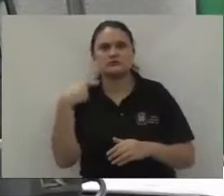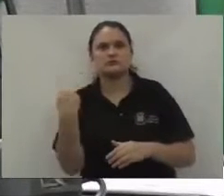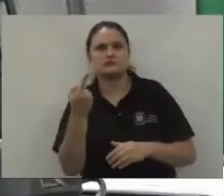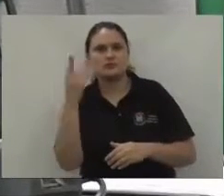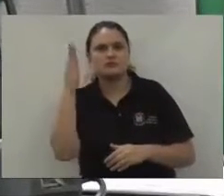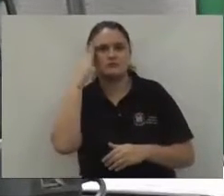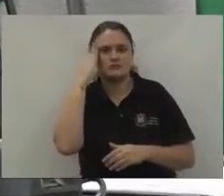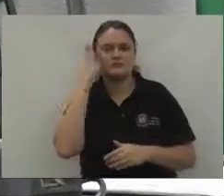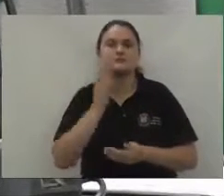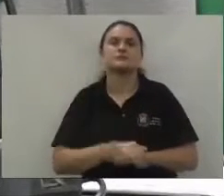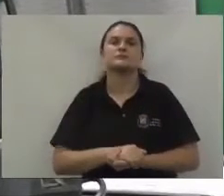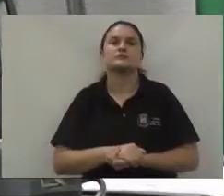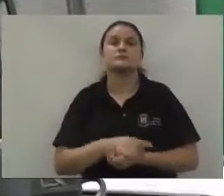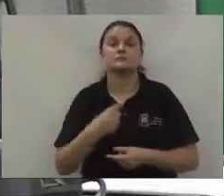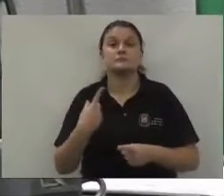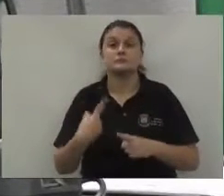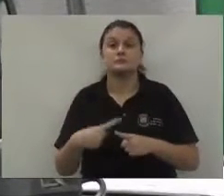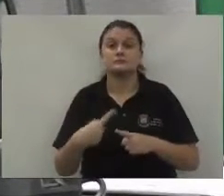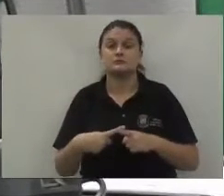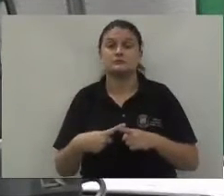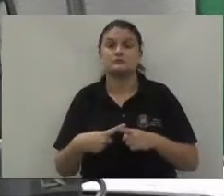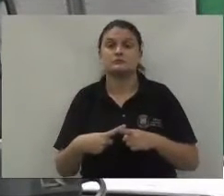estarmos sabendo, porque